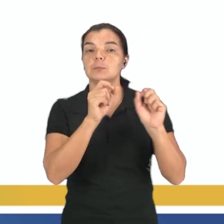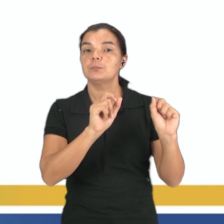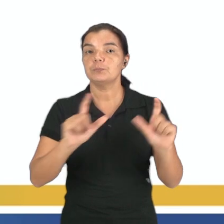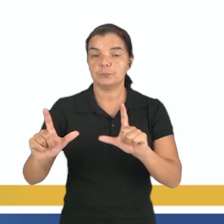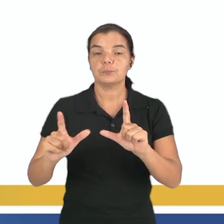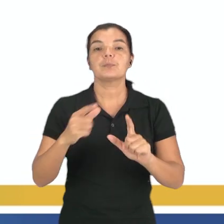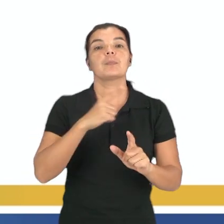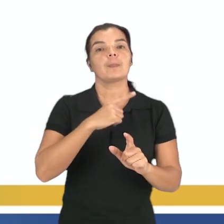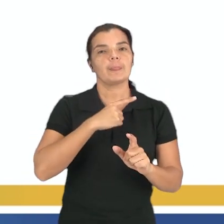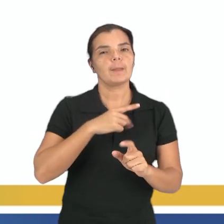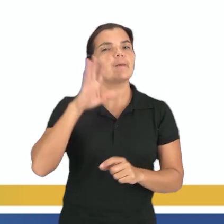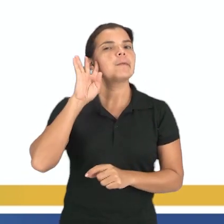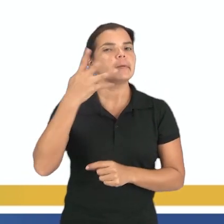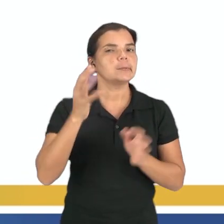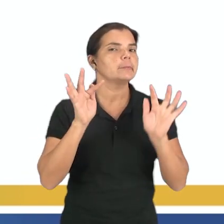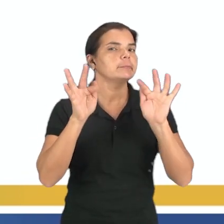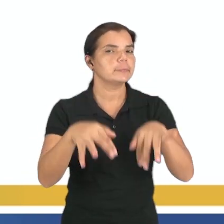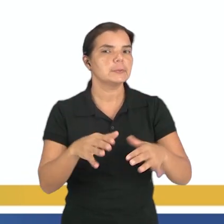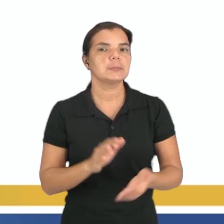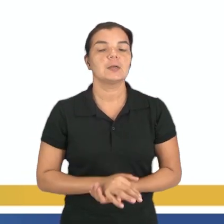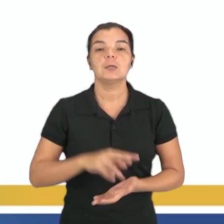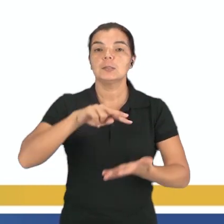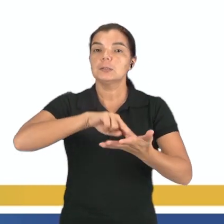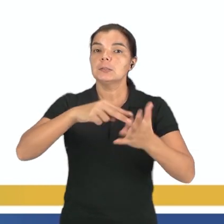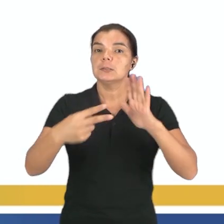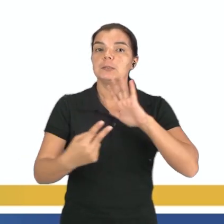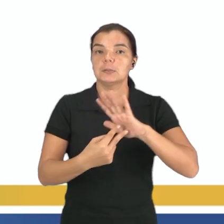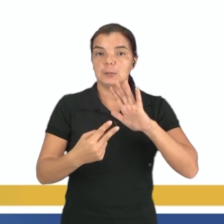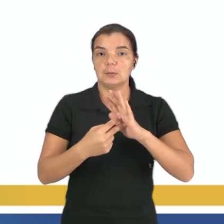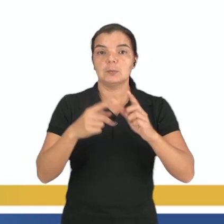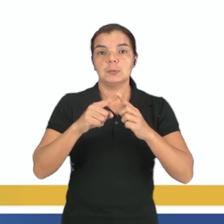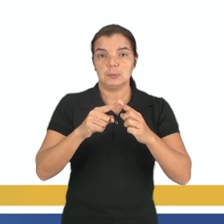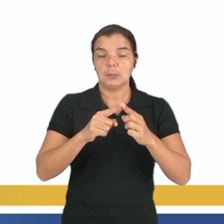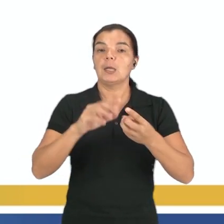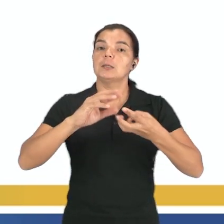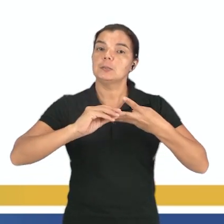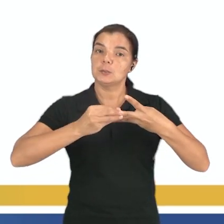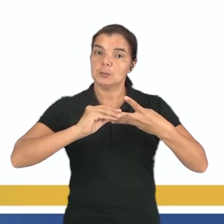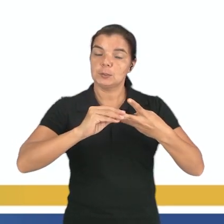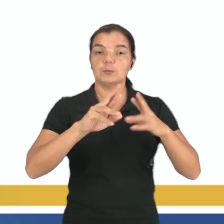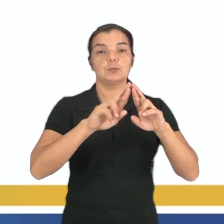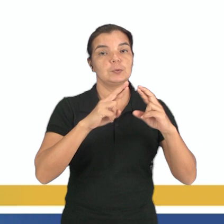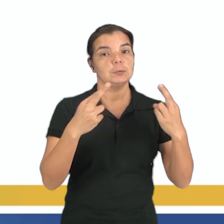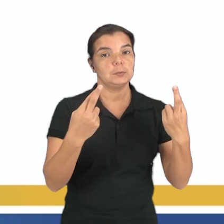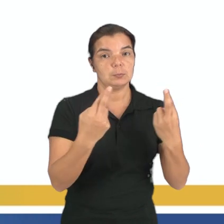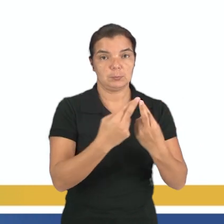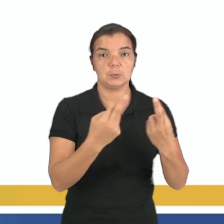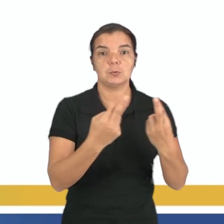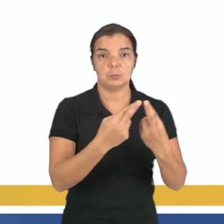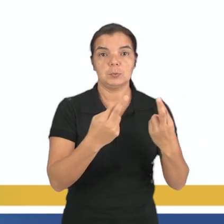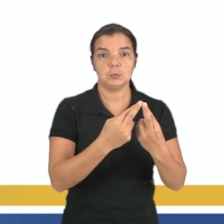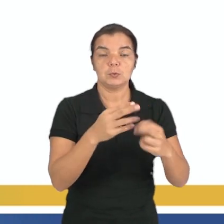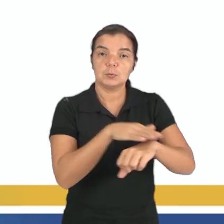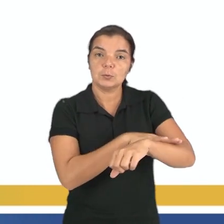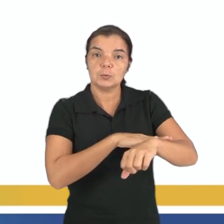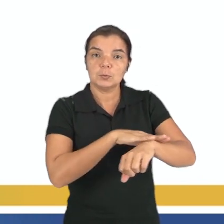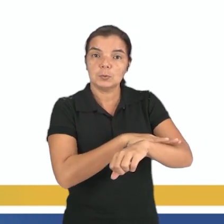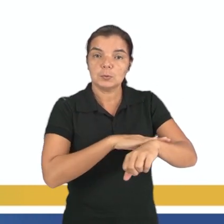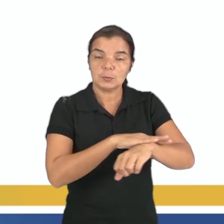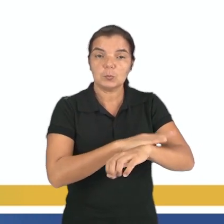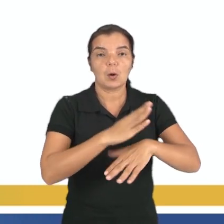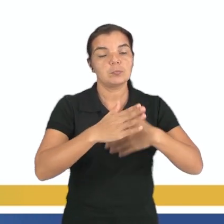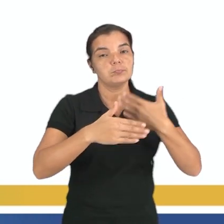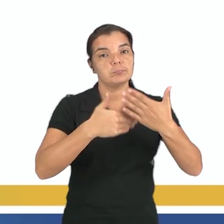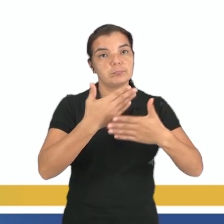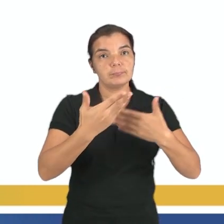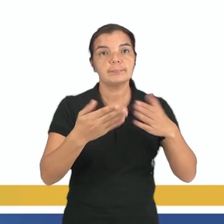ela tenha esse resultado final, significa que ela tem células que se reuniram e formaram seus tecidos, né? Ao longo,